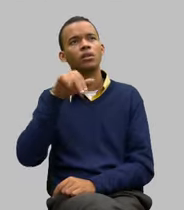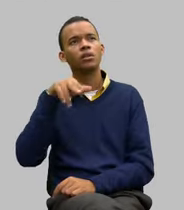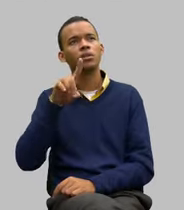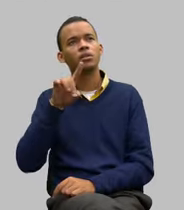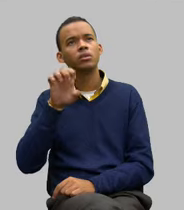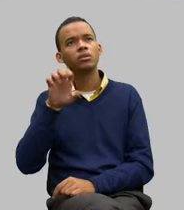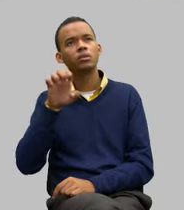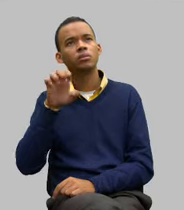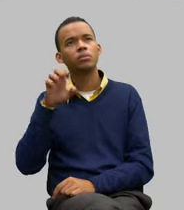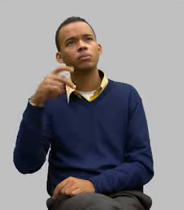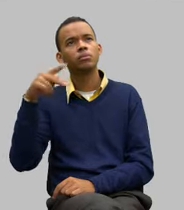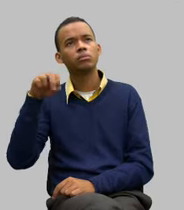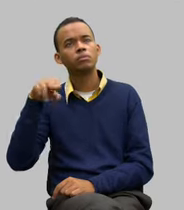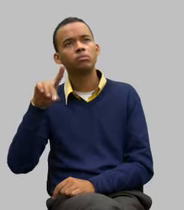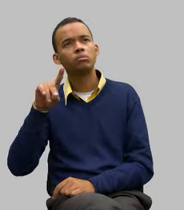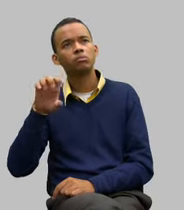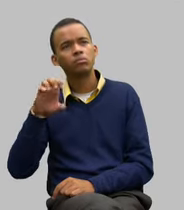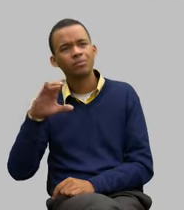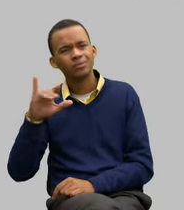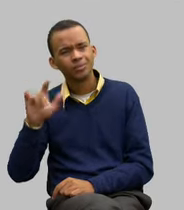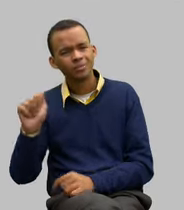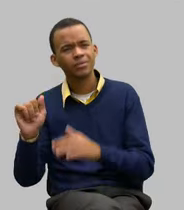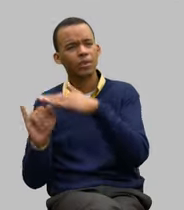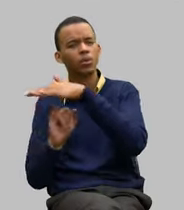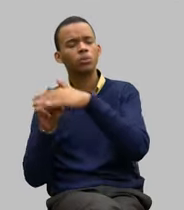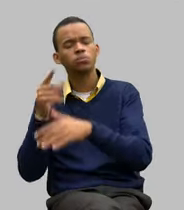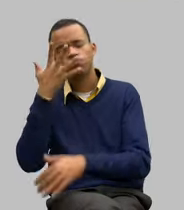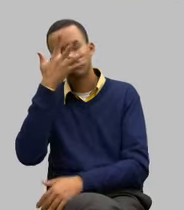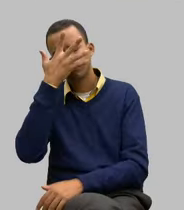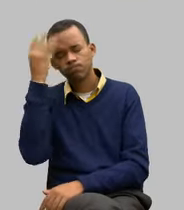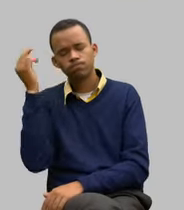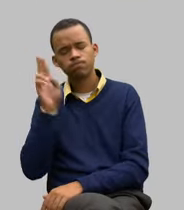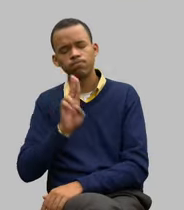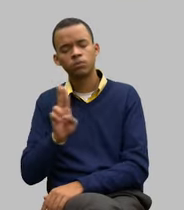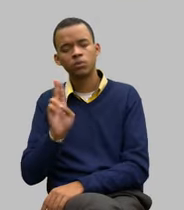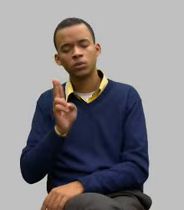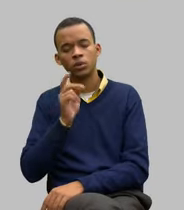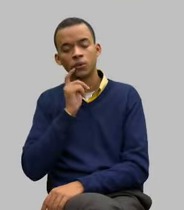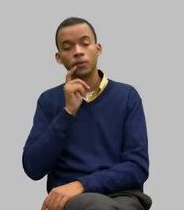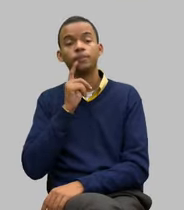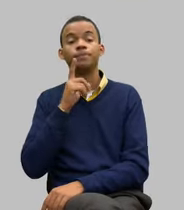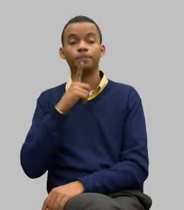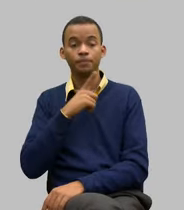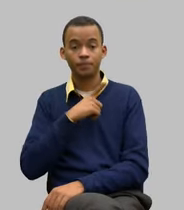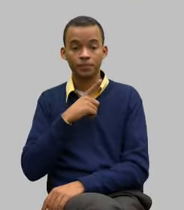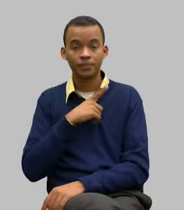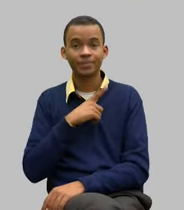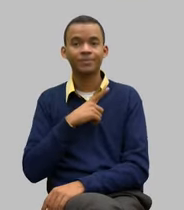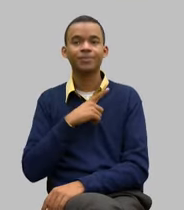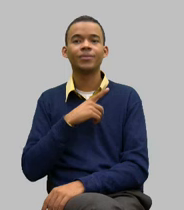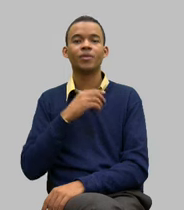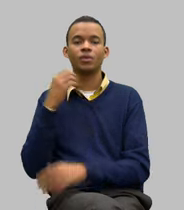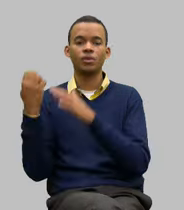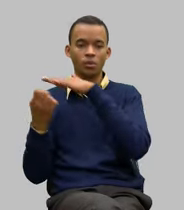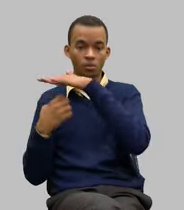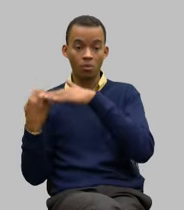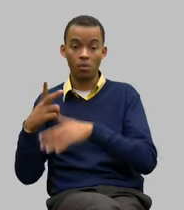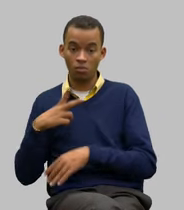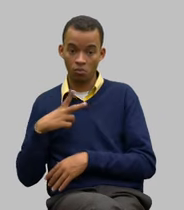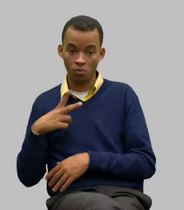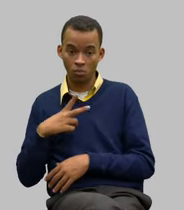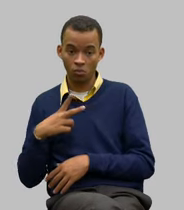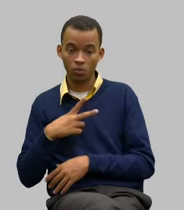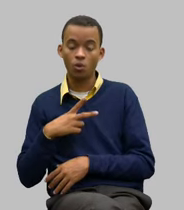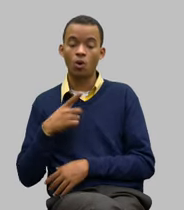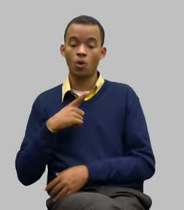eh nós deparamos com situações do dirigindo a viatura do sócio educativo nós